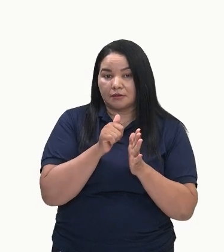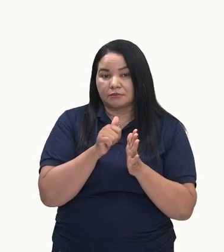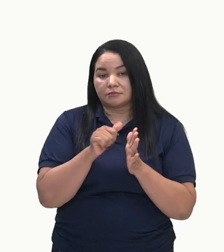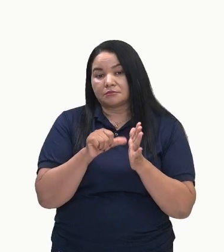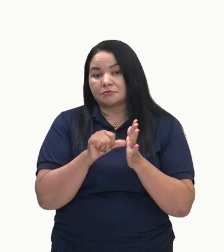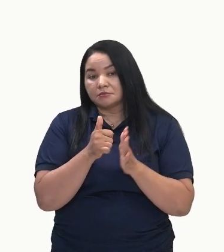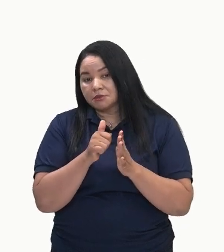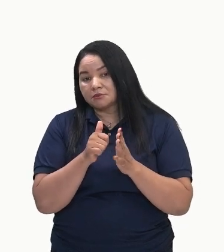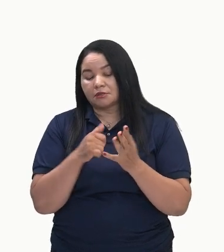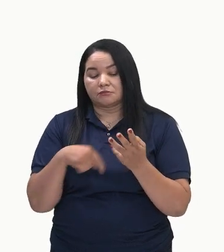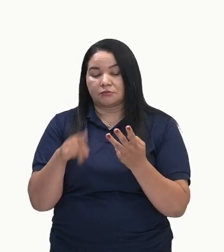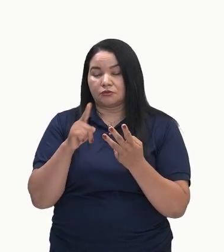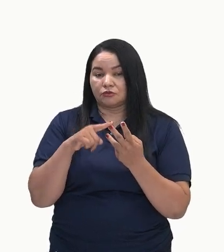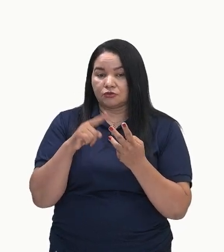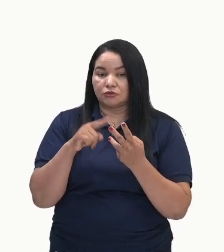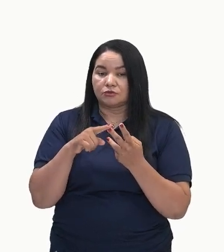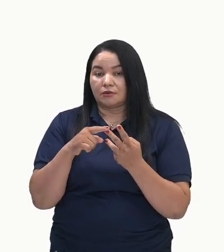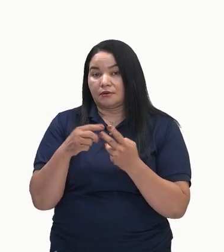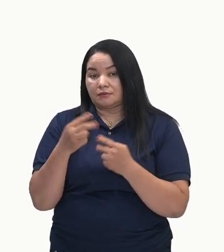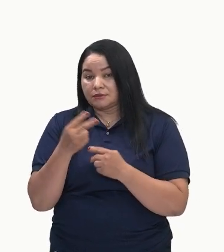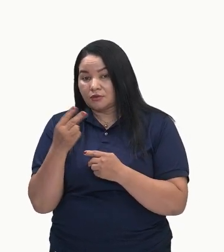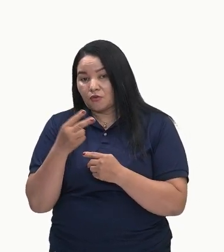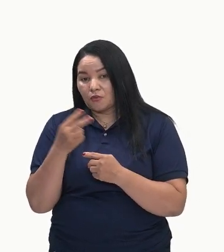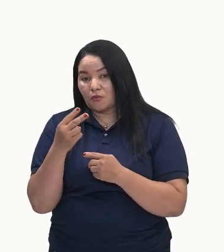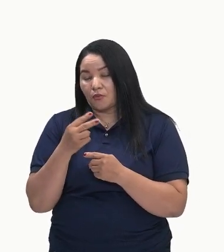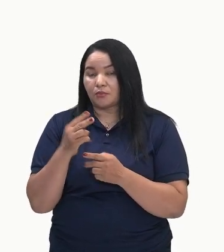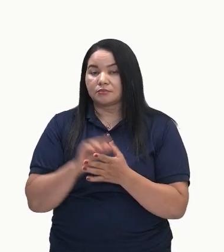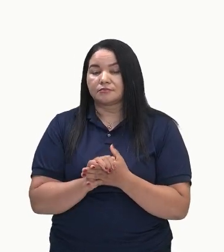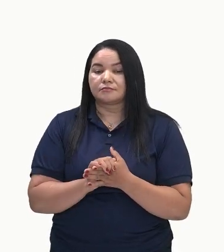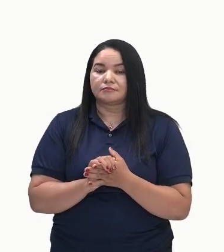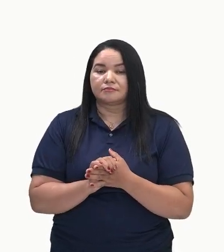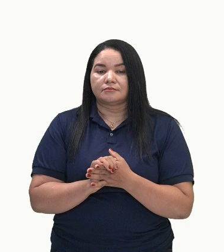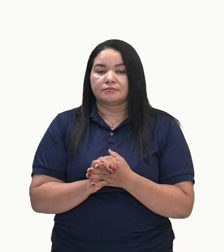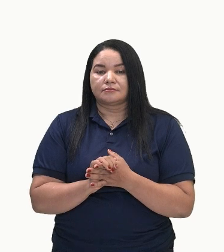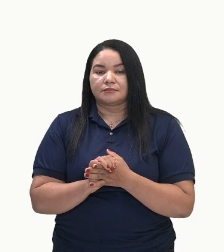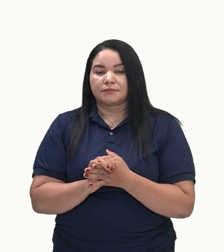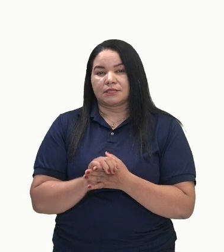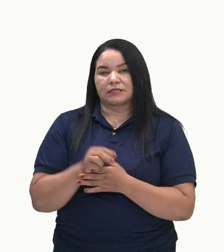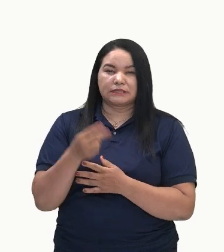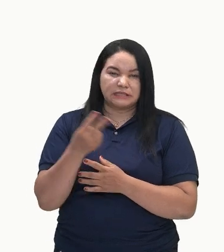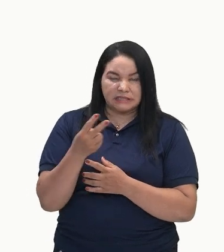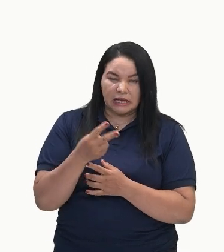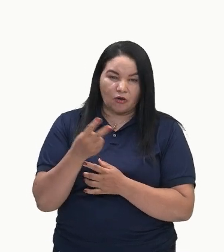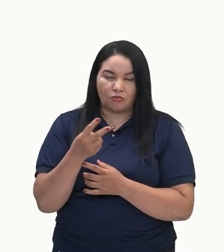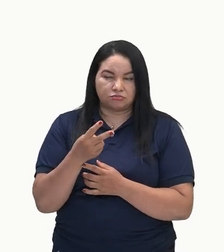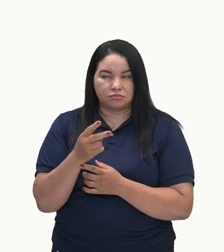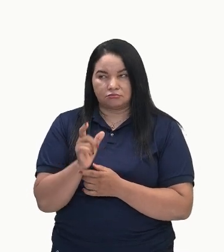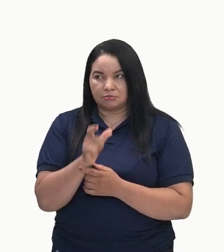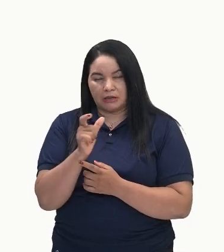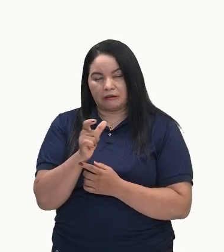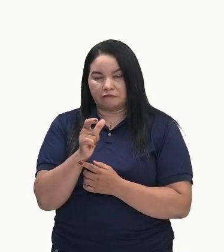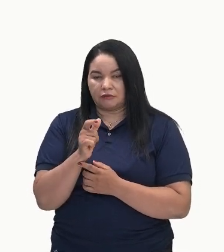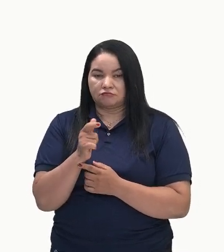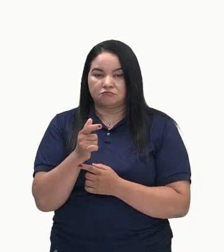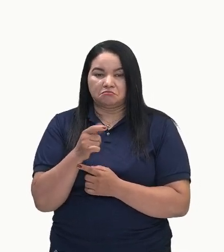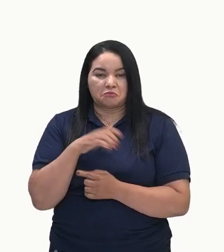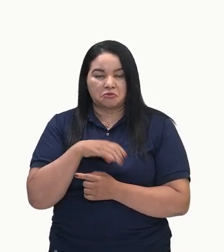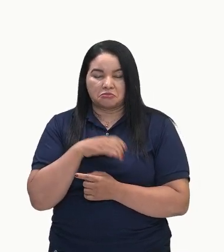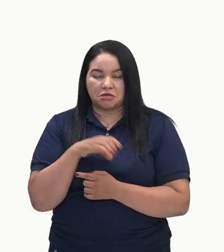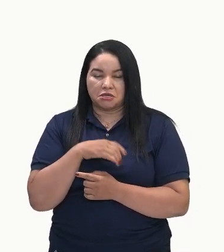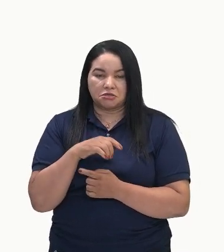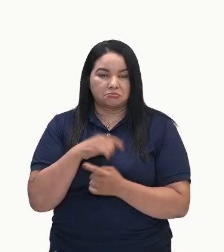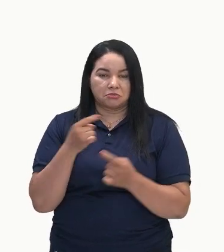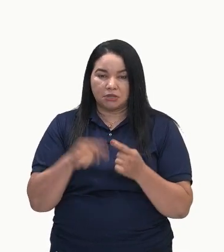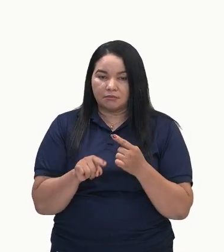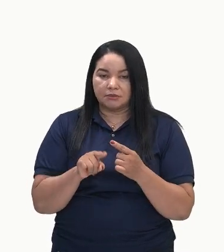é segundo. Secondly, segunda. A gente não fala essa expressão segundamente, tá? Na língua portuguesa que ela não faz muito sentido. Mas é